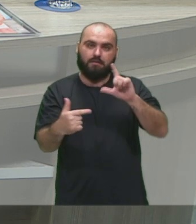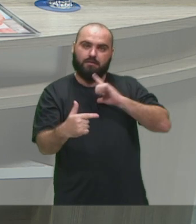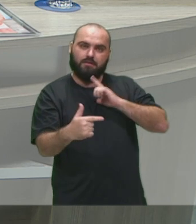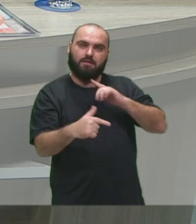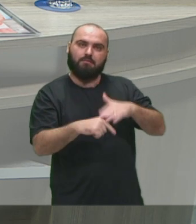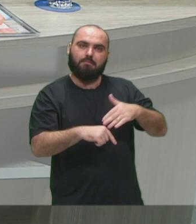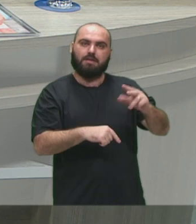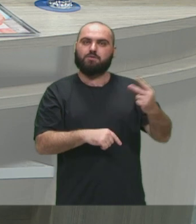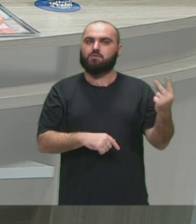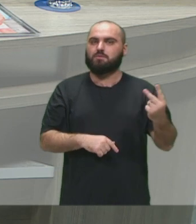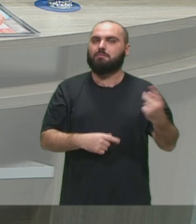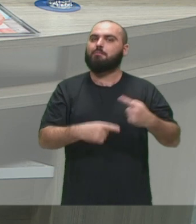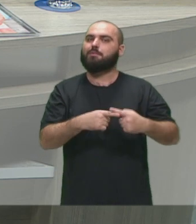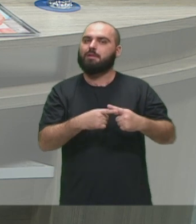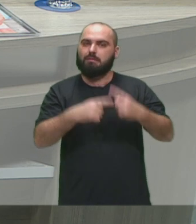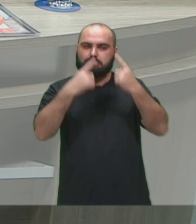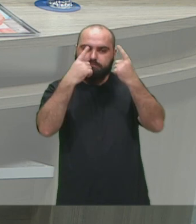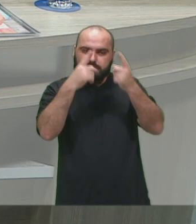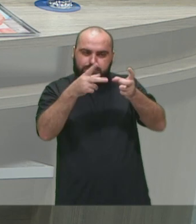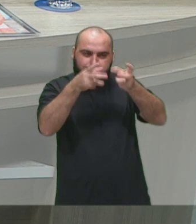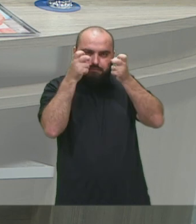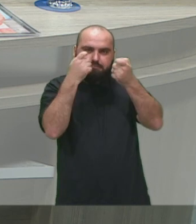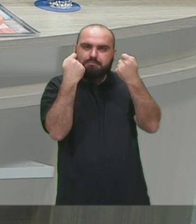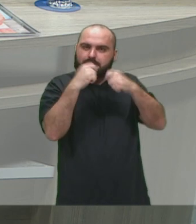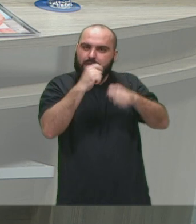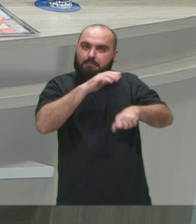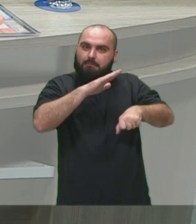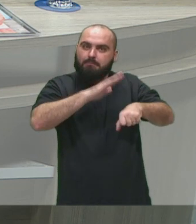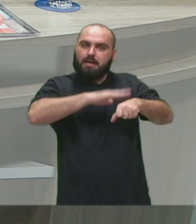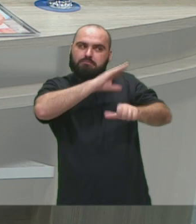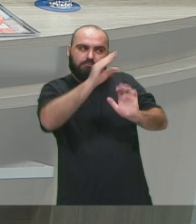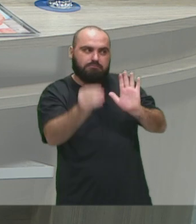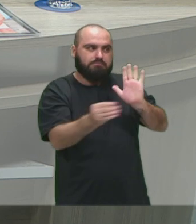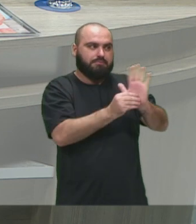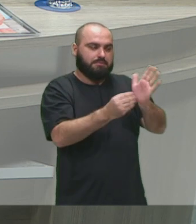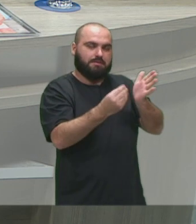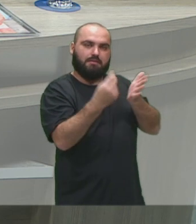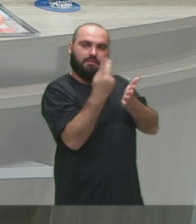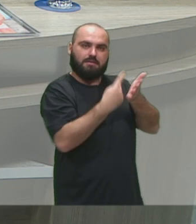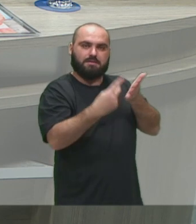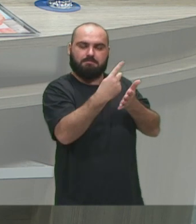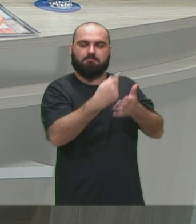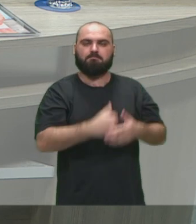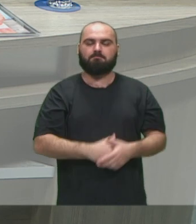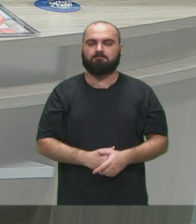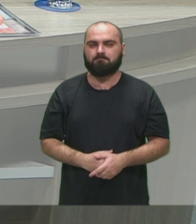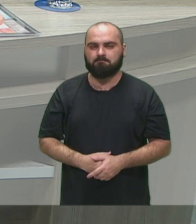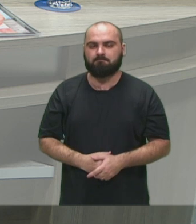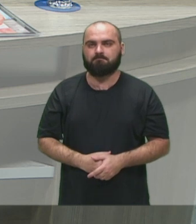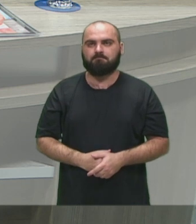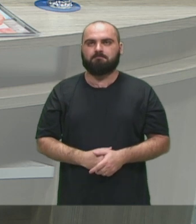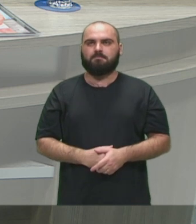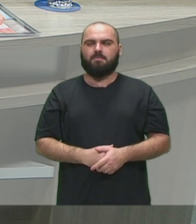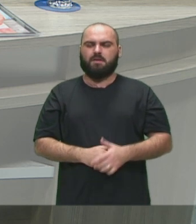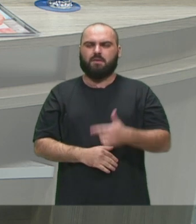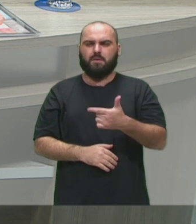eu fui percebendo a necessidade de acrescentar mais alguma obra. Quando eu levei elas, em